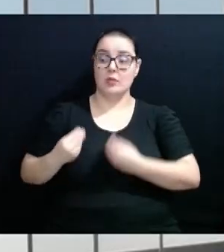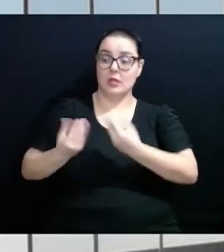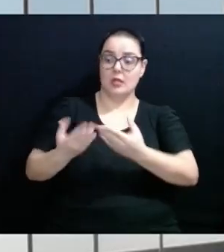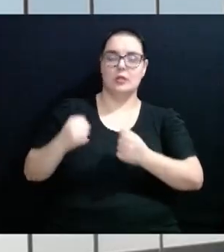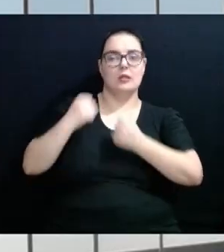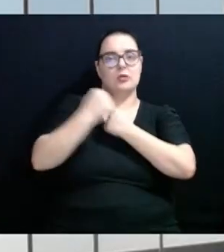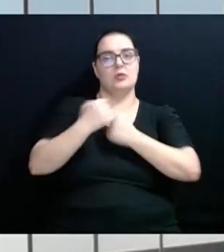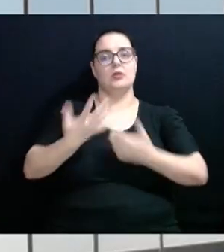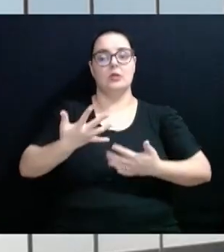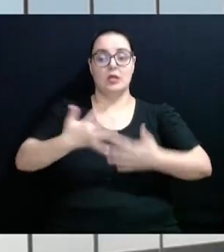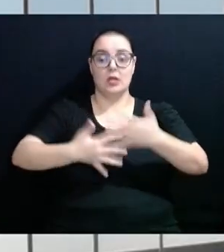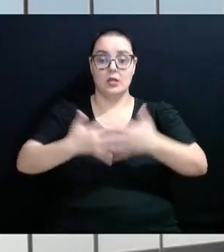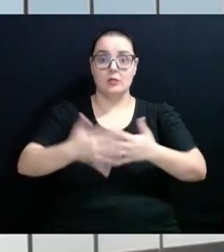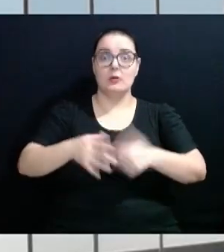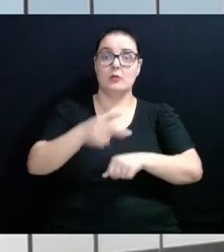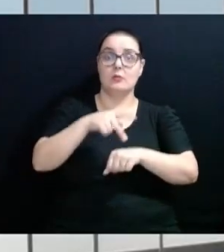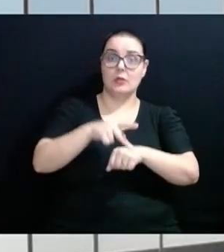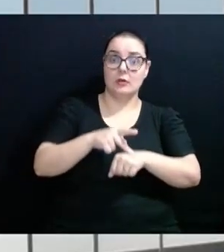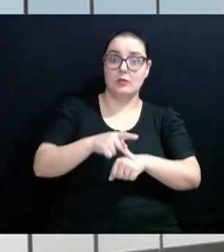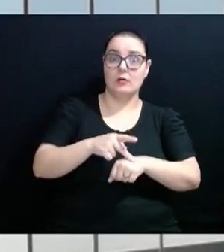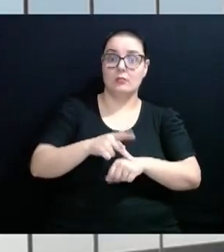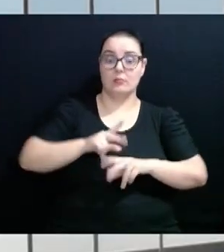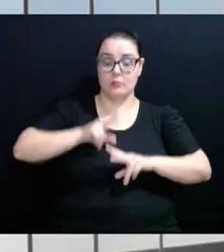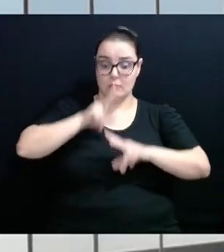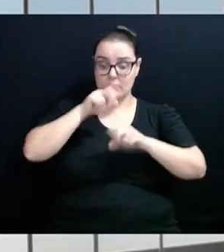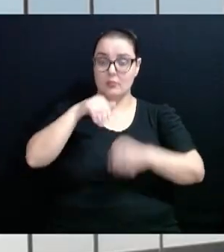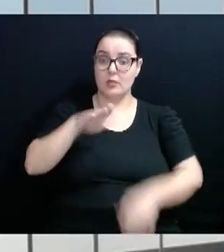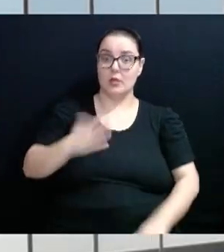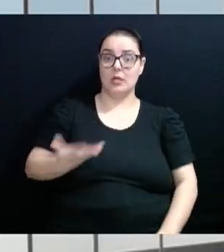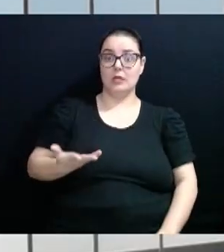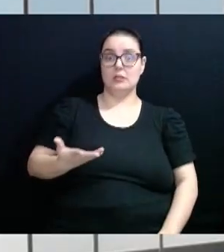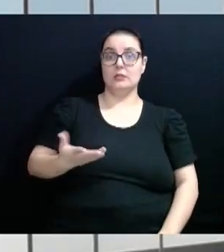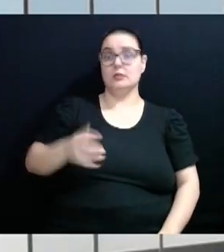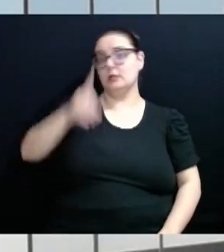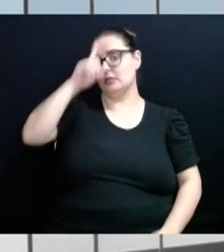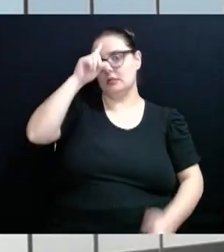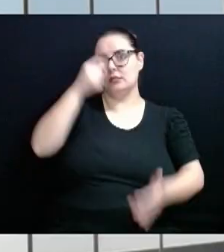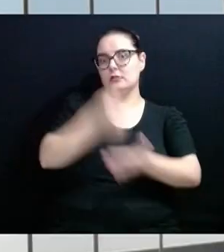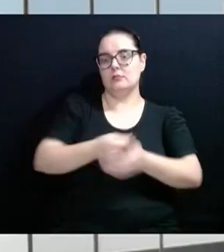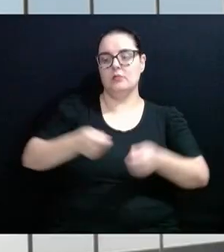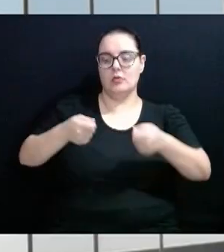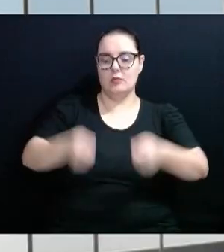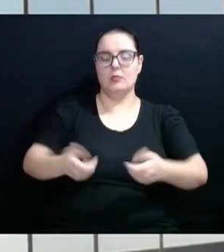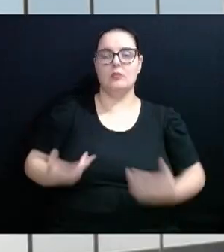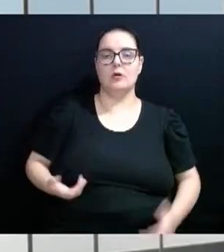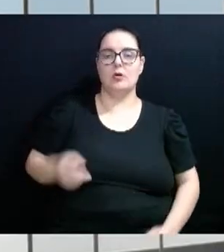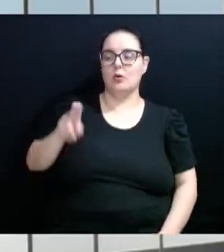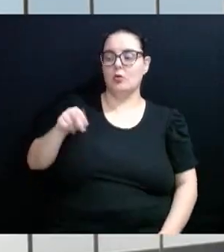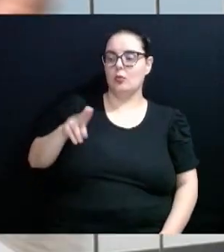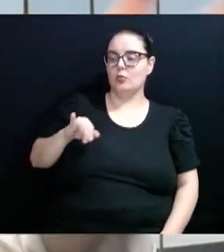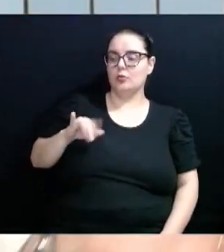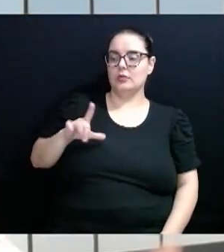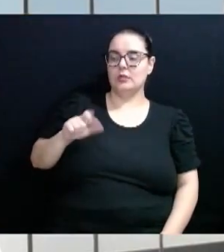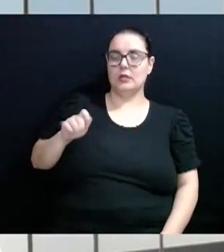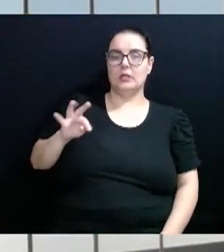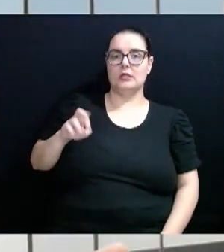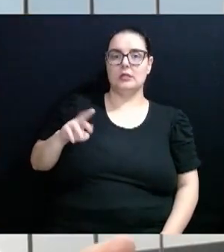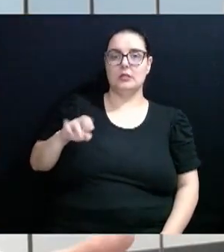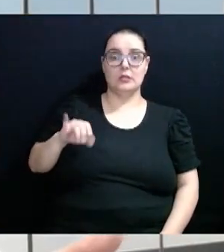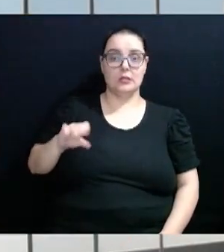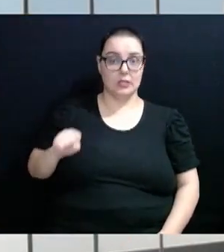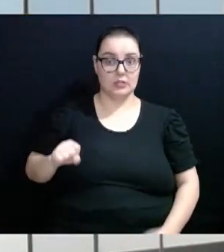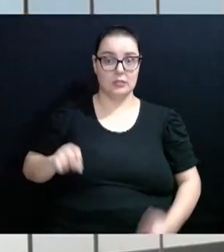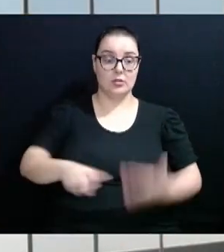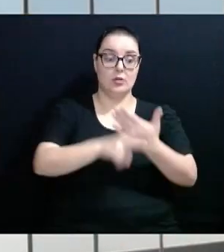que países mais fortes tomassem decisões unilaterais que afetavam um conjunto